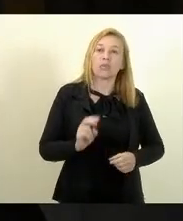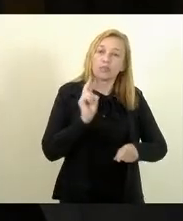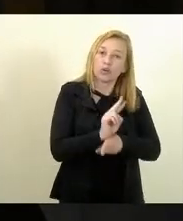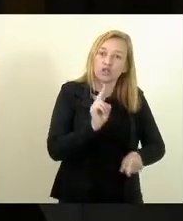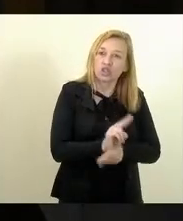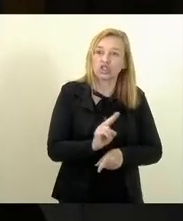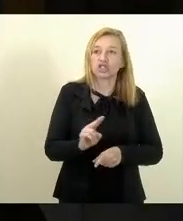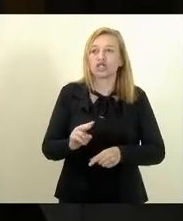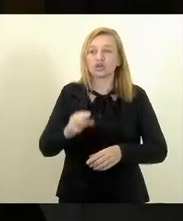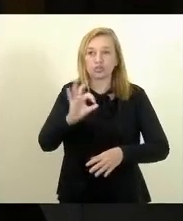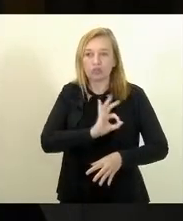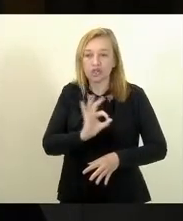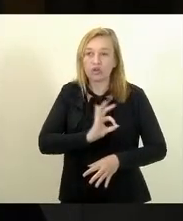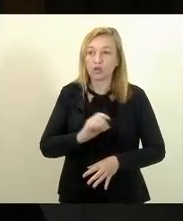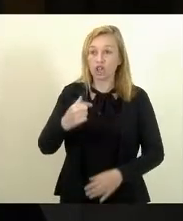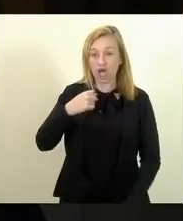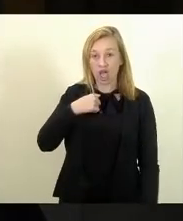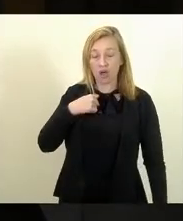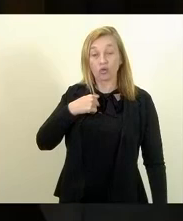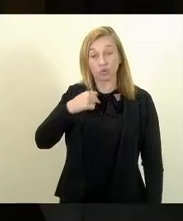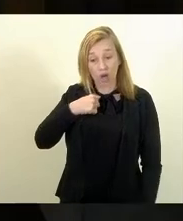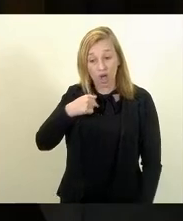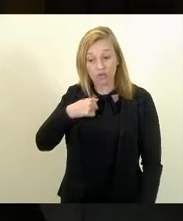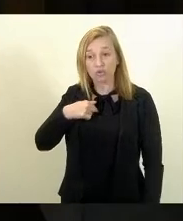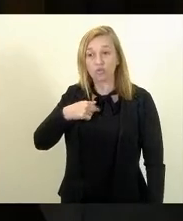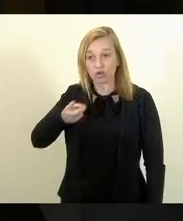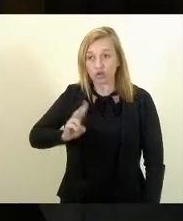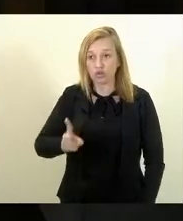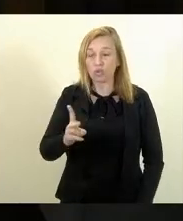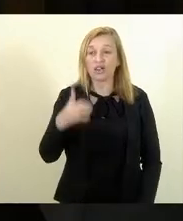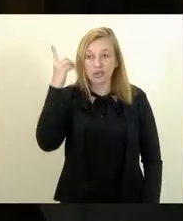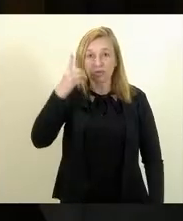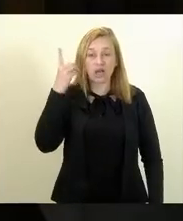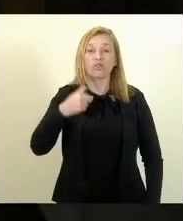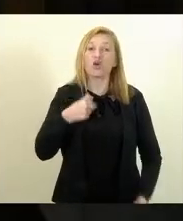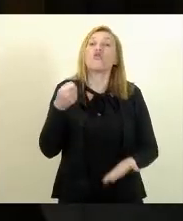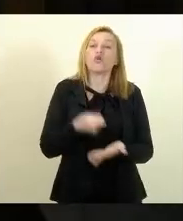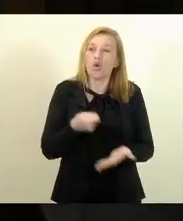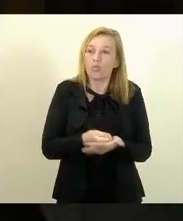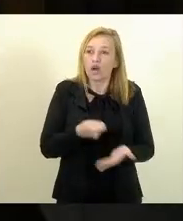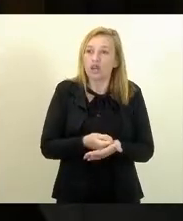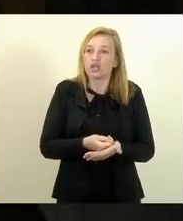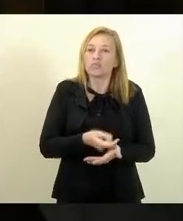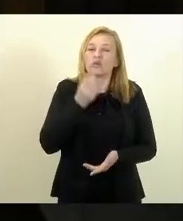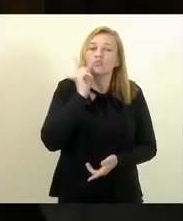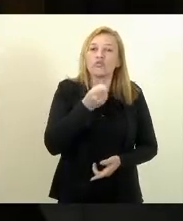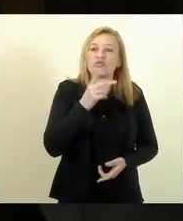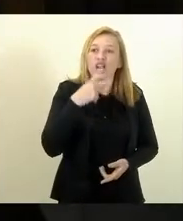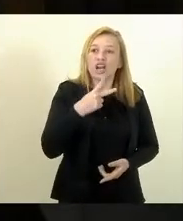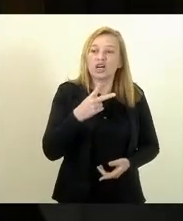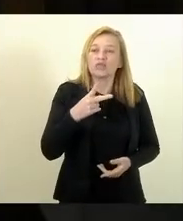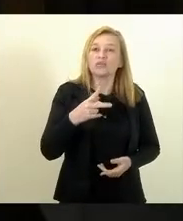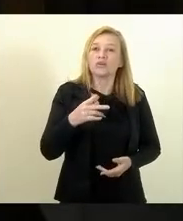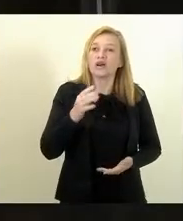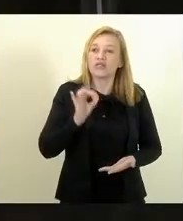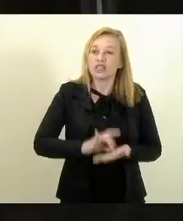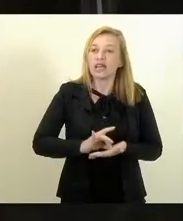sempre. Enquanto eu for parlamentar, presidente, eu vou estar aqui cobrando, botando o dedo na cara, tiver que botar. Muito